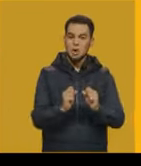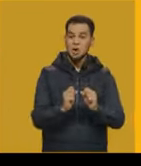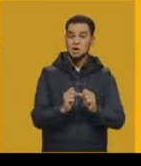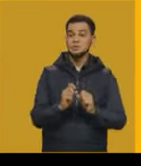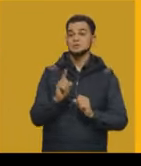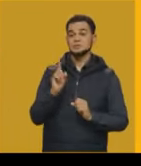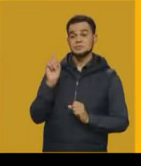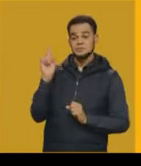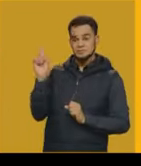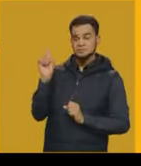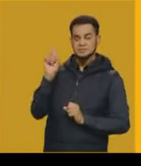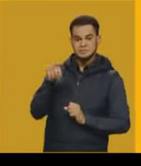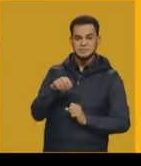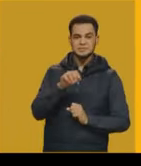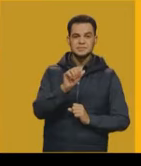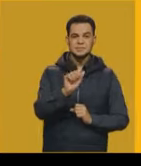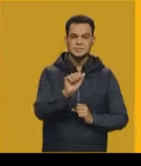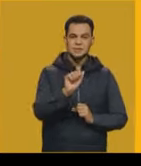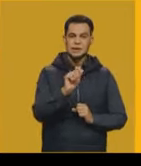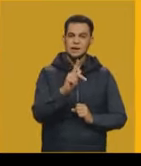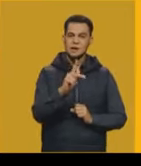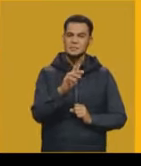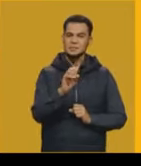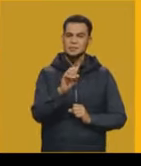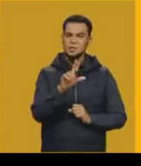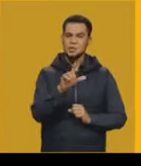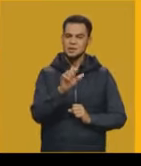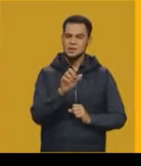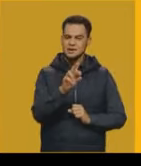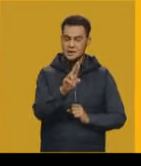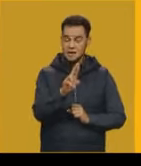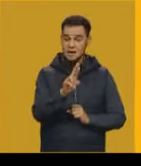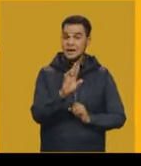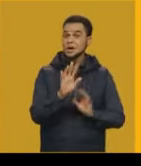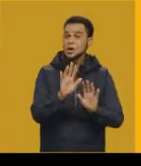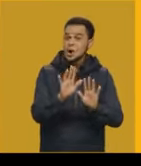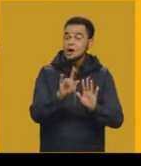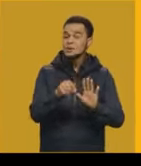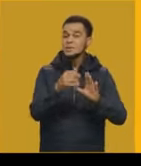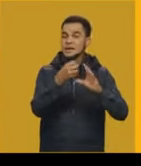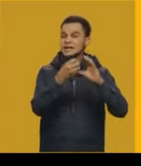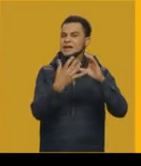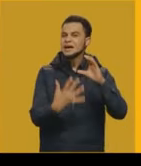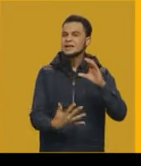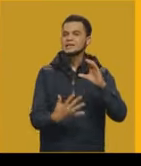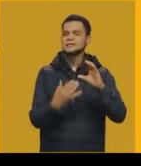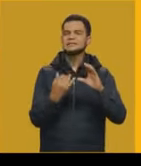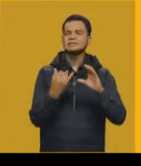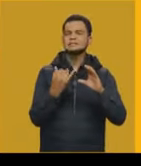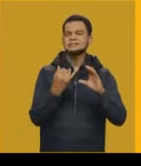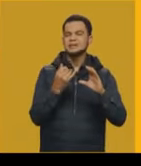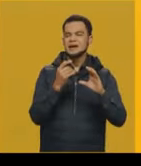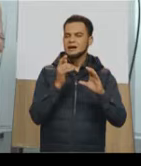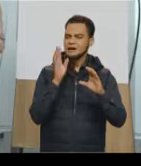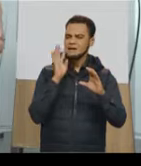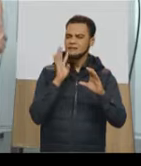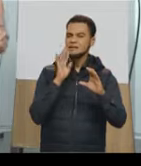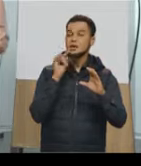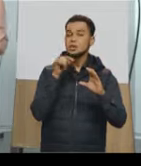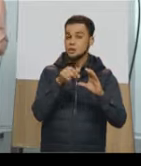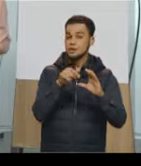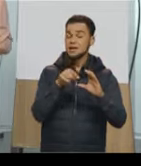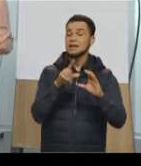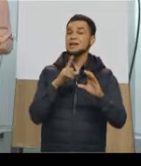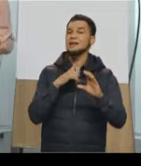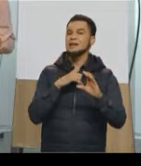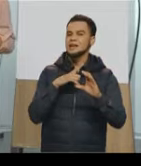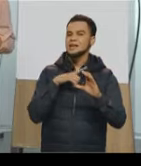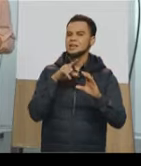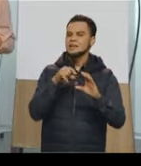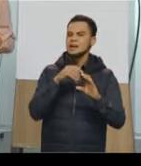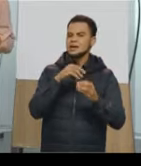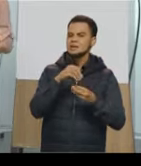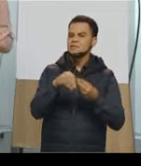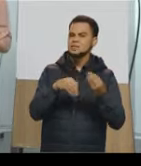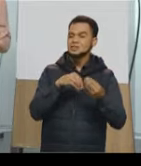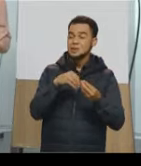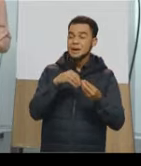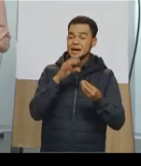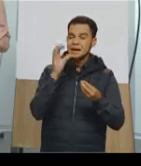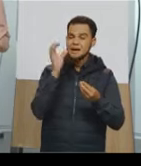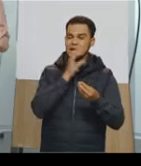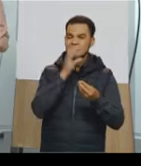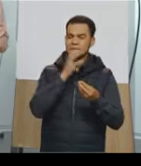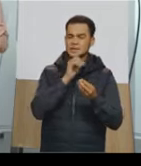os alcanos, e uma característica interessante é que eles são muito mais reativos. E uma das reações